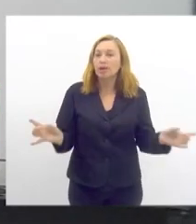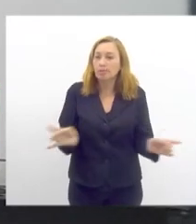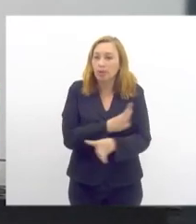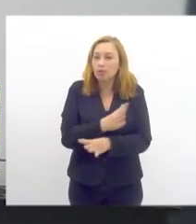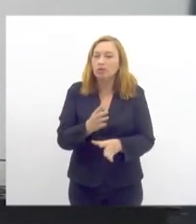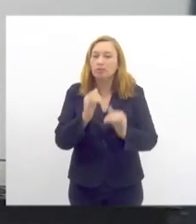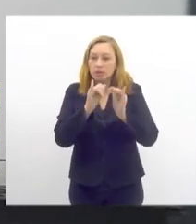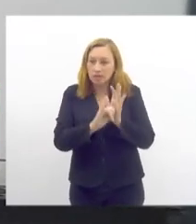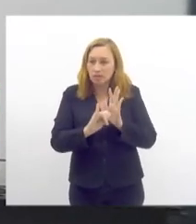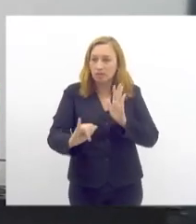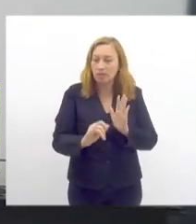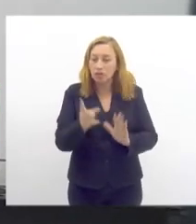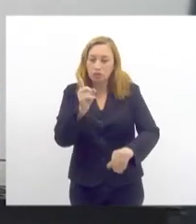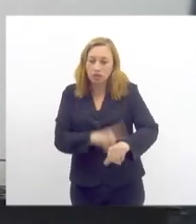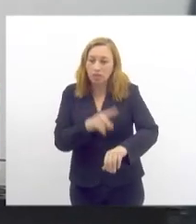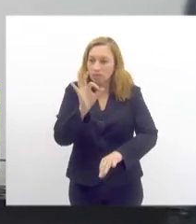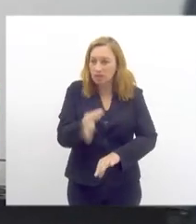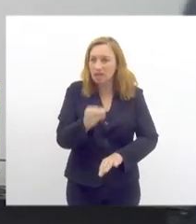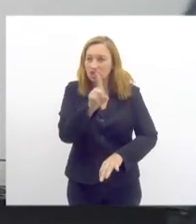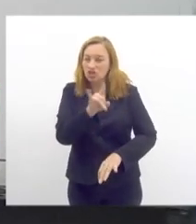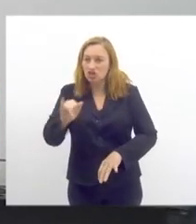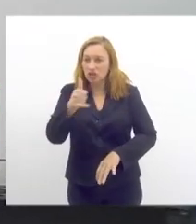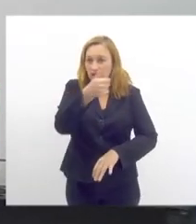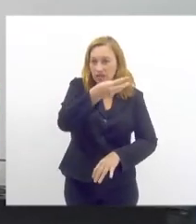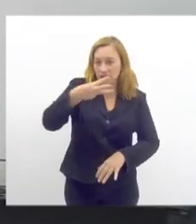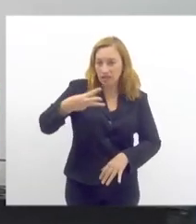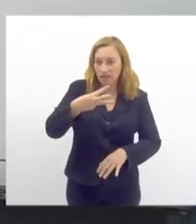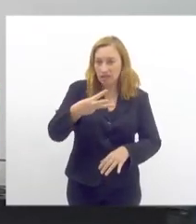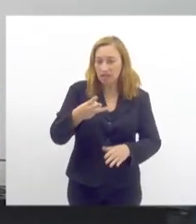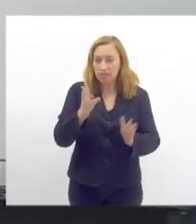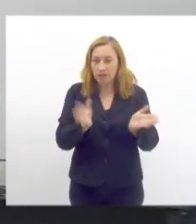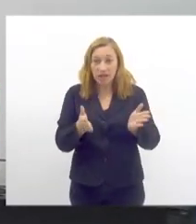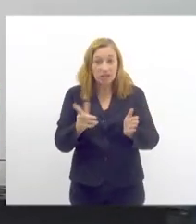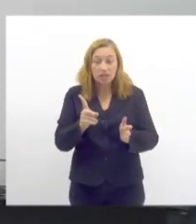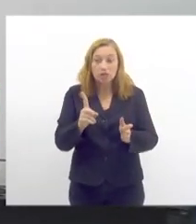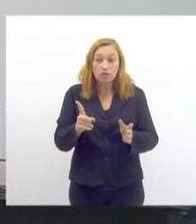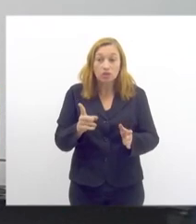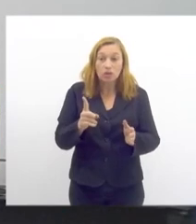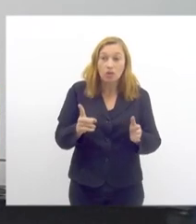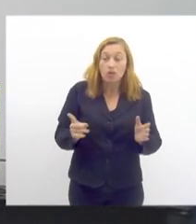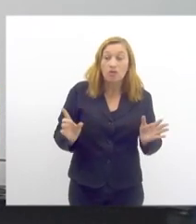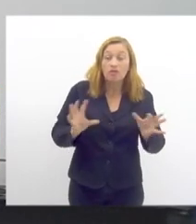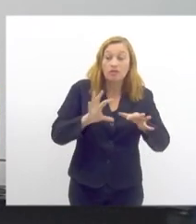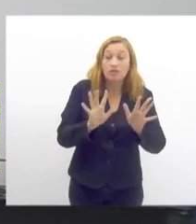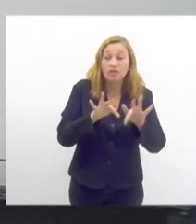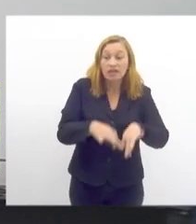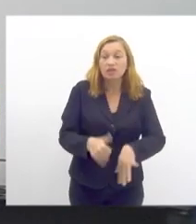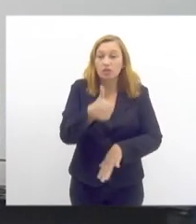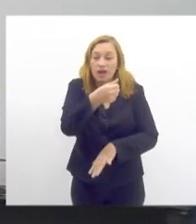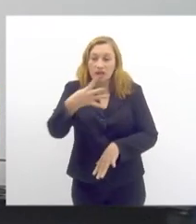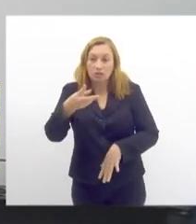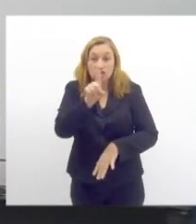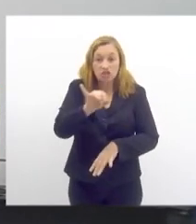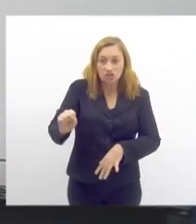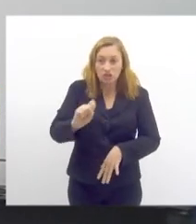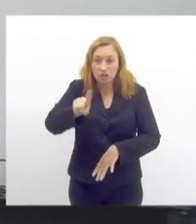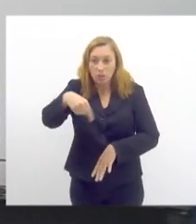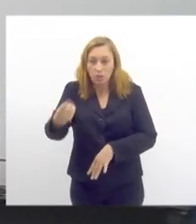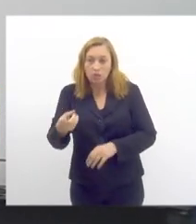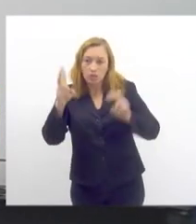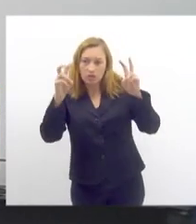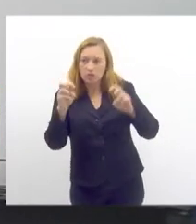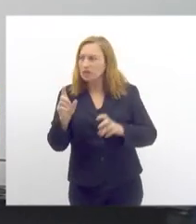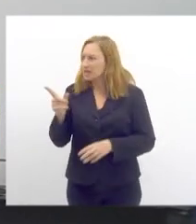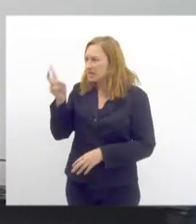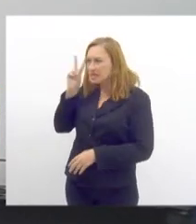ser publicada dentro do prazo, porque do dia 13 para cá não deu 14 dias ainda. Outra questão importante... Publica na segunda-feira?